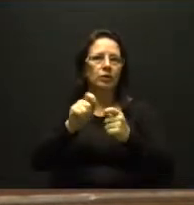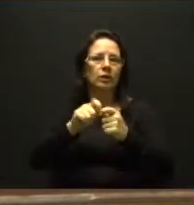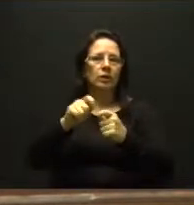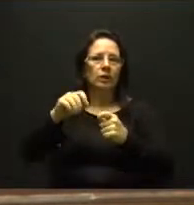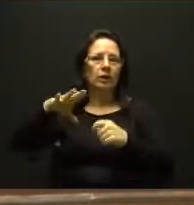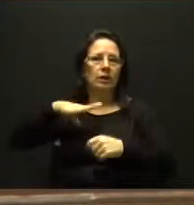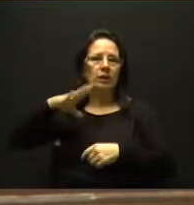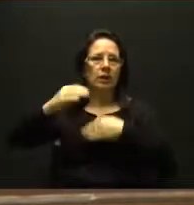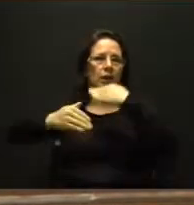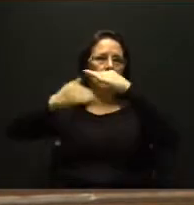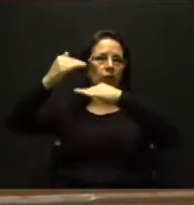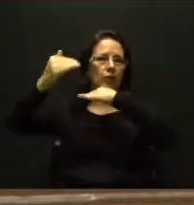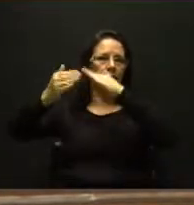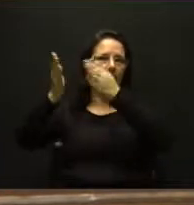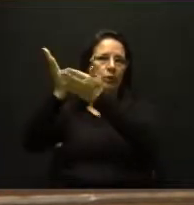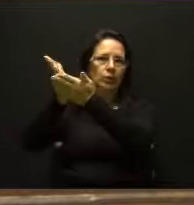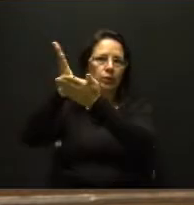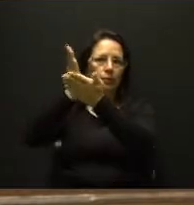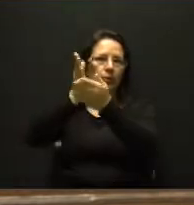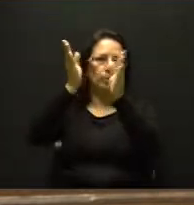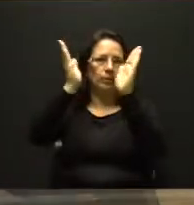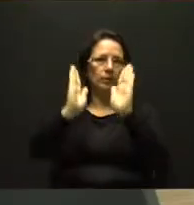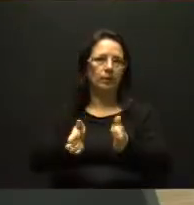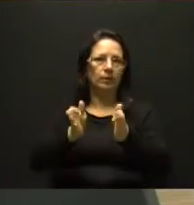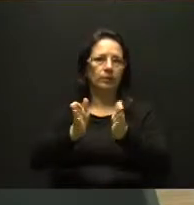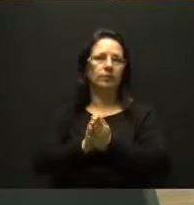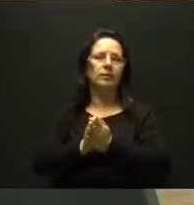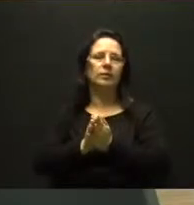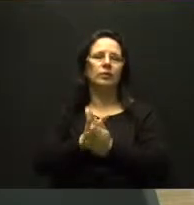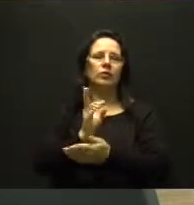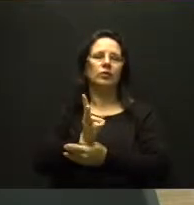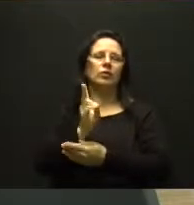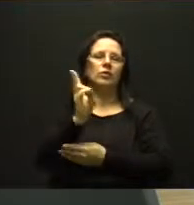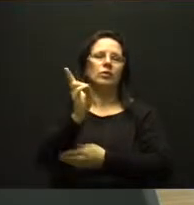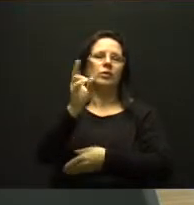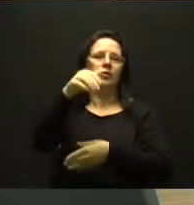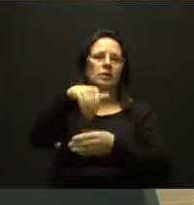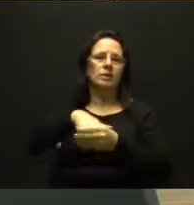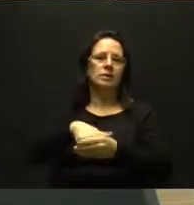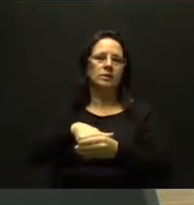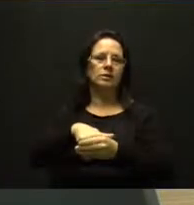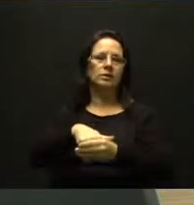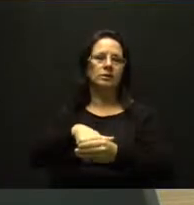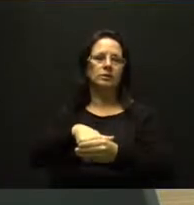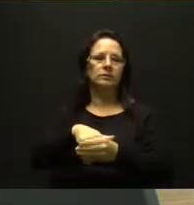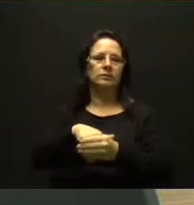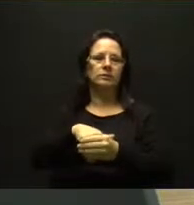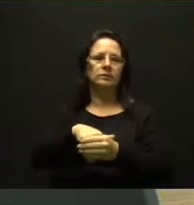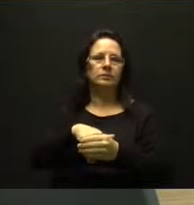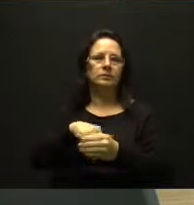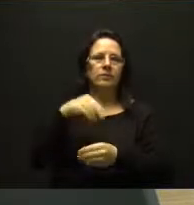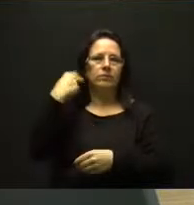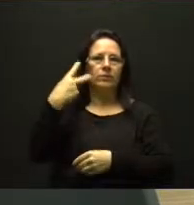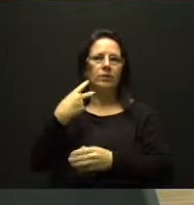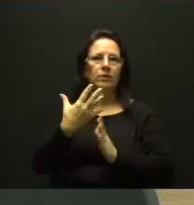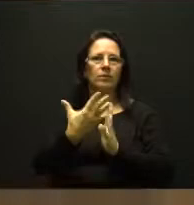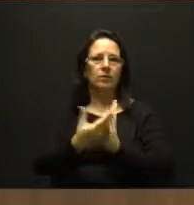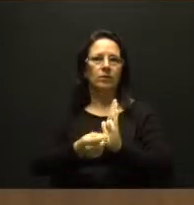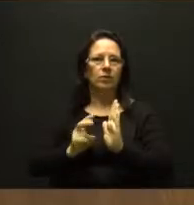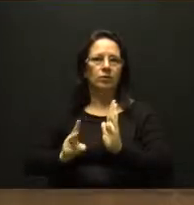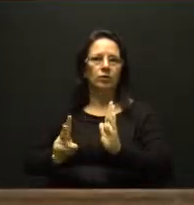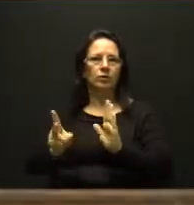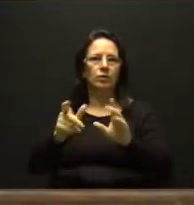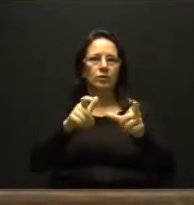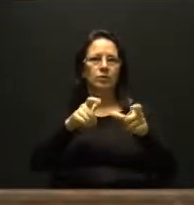cidade cresça de forma ordenada continua em votação em votação vereadores que forem pela aprovação